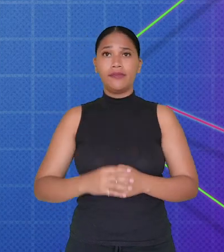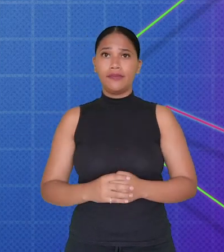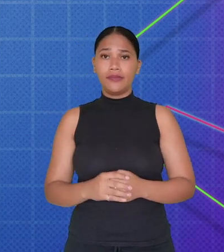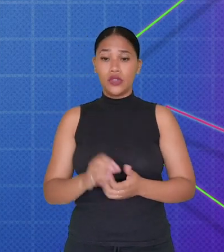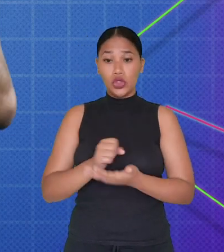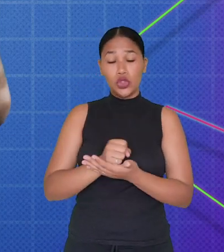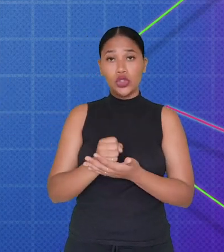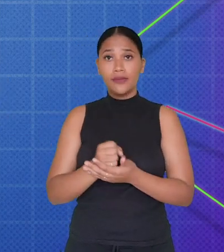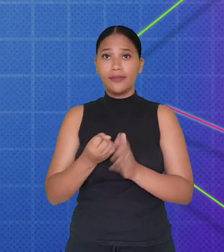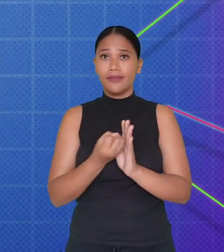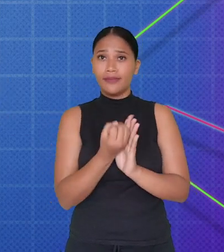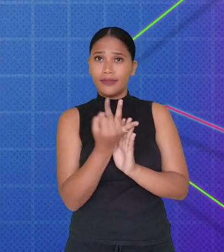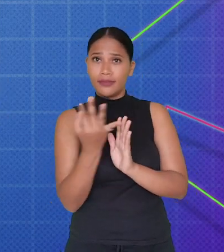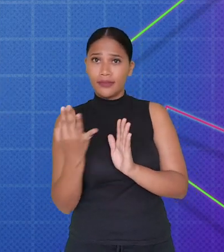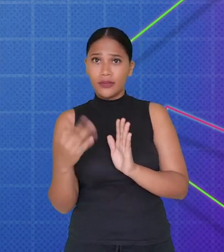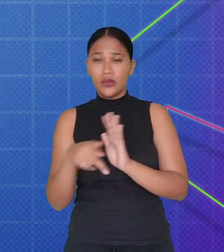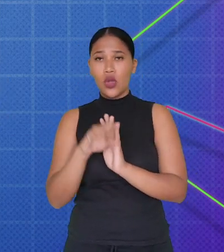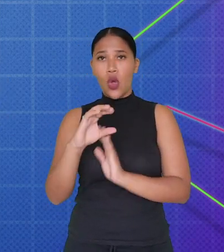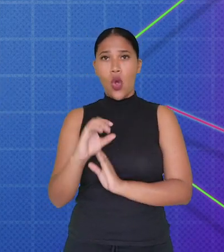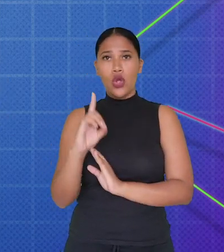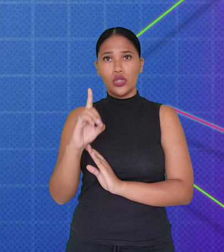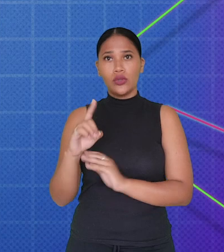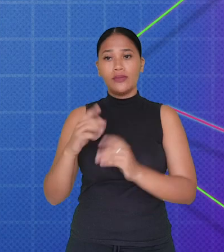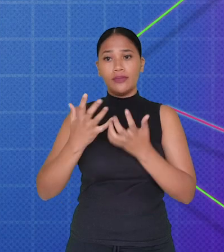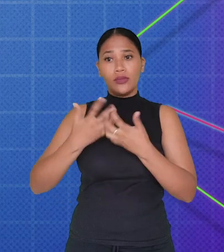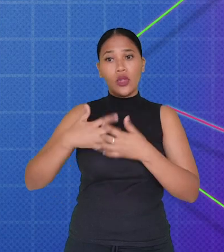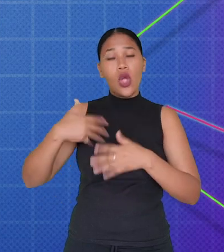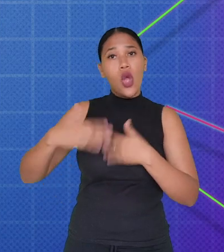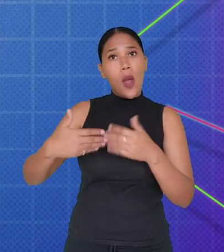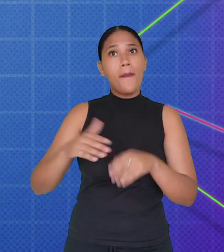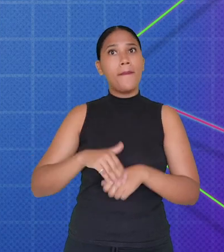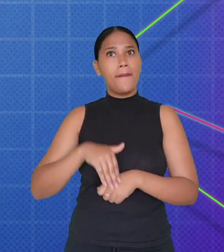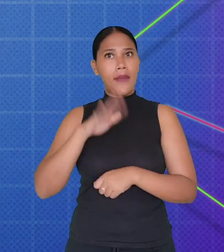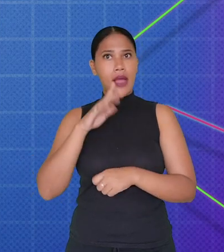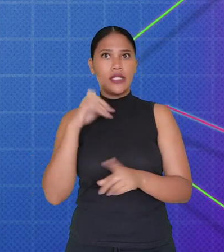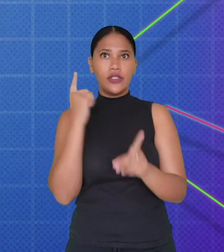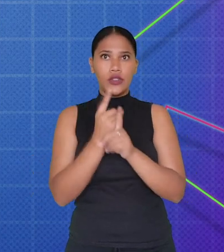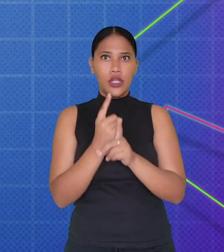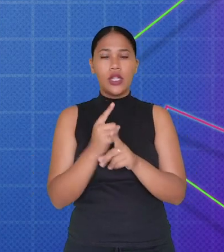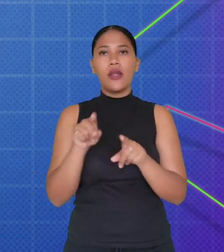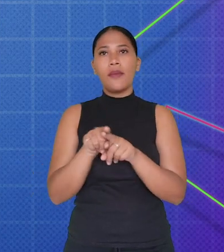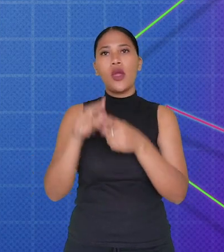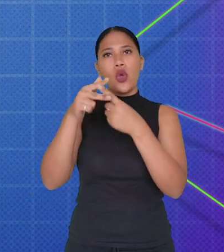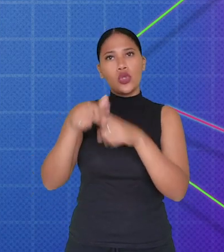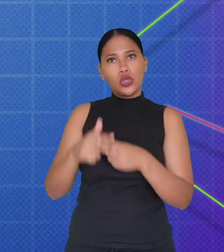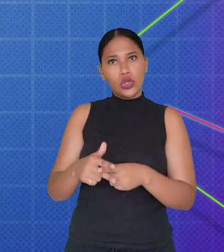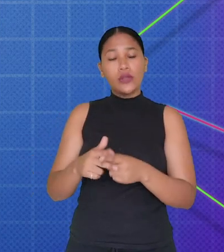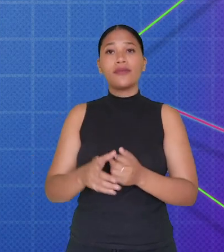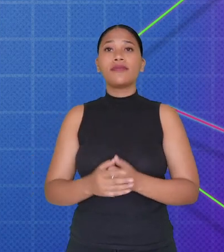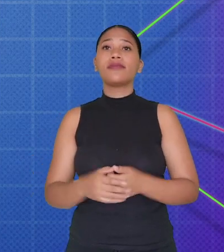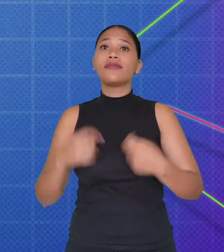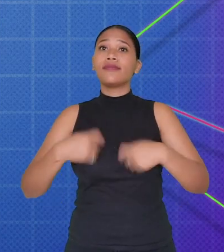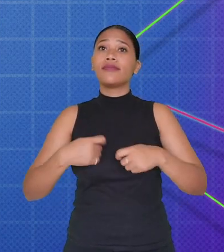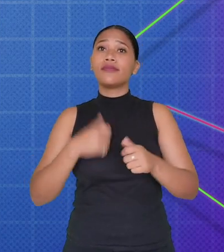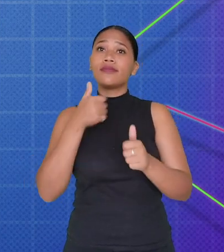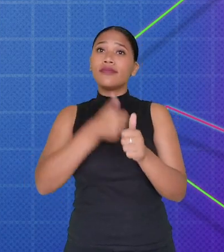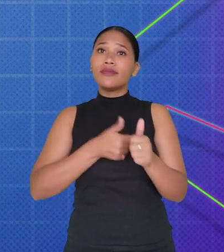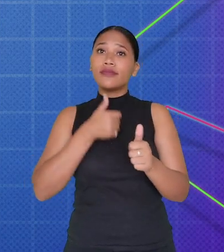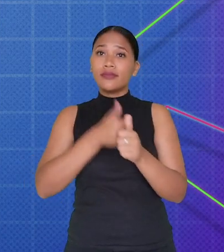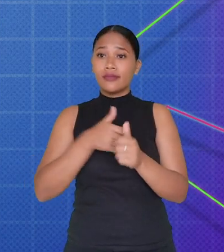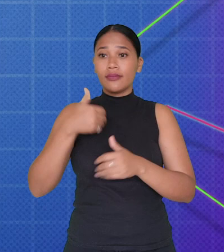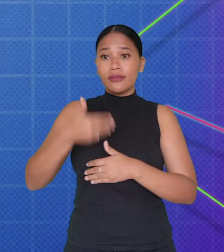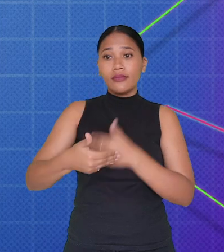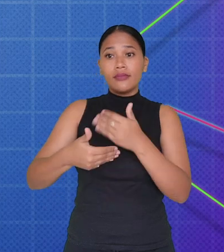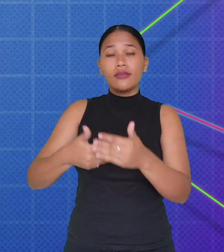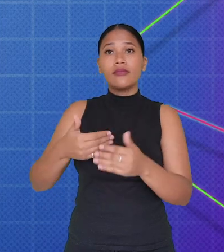em jogos com milhares de linhas de código é necessário um processo mais complexo para identificar e corrigir esses erros preciso